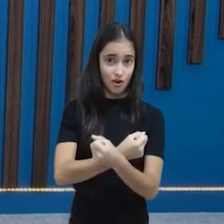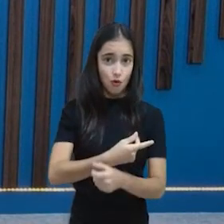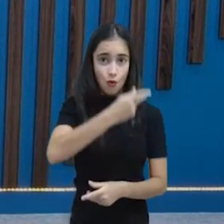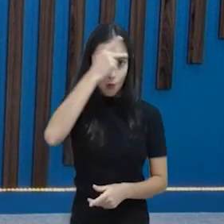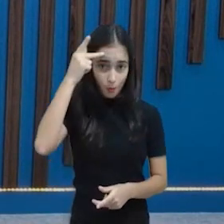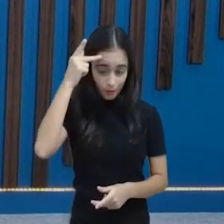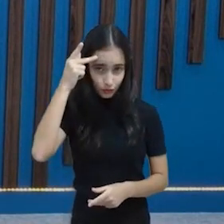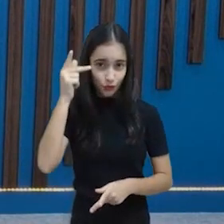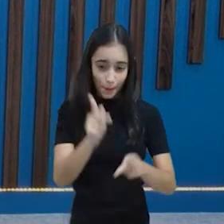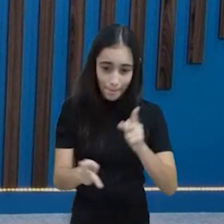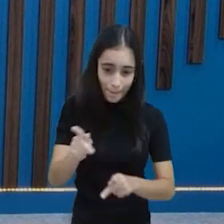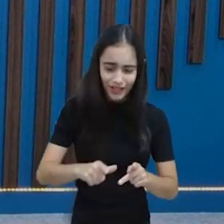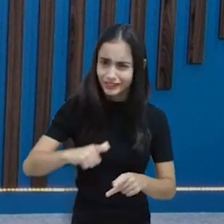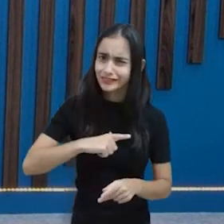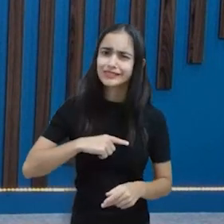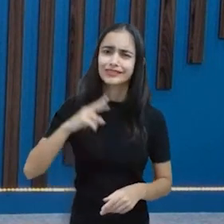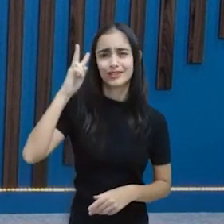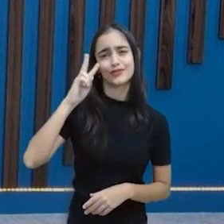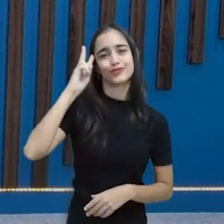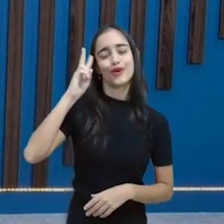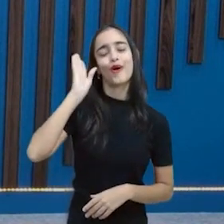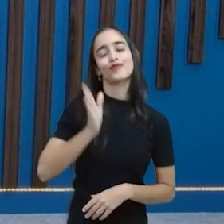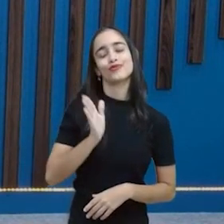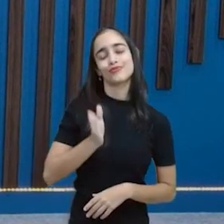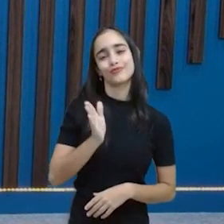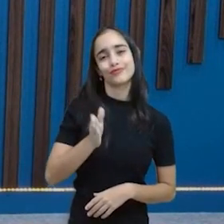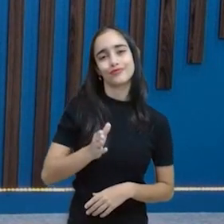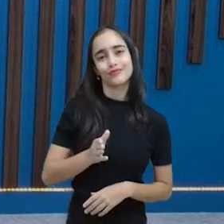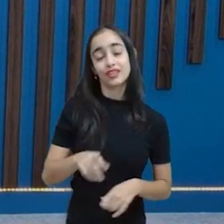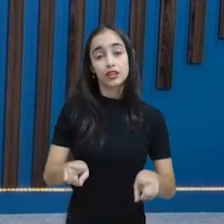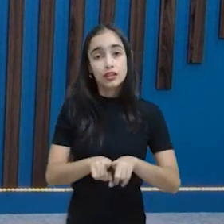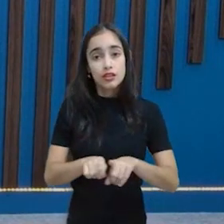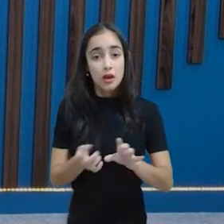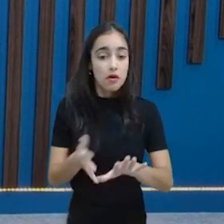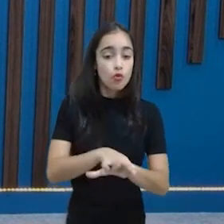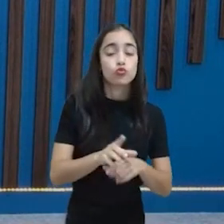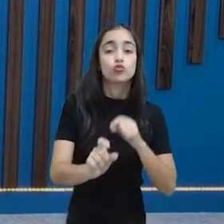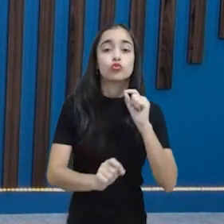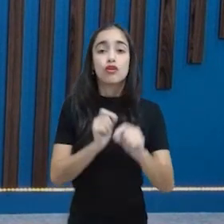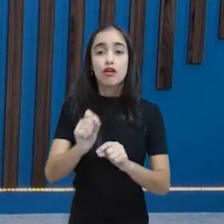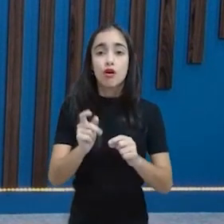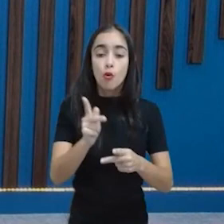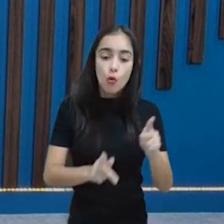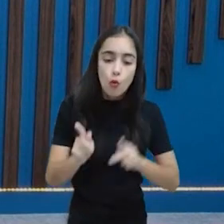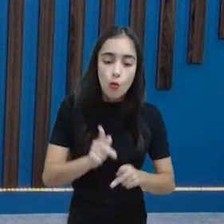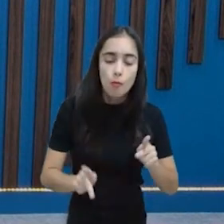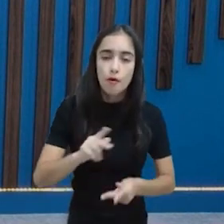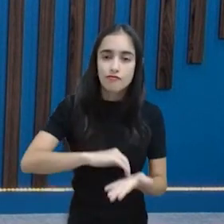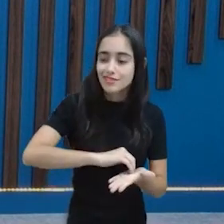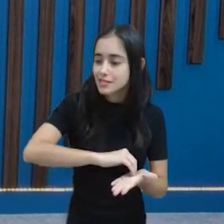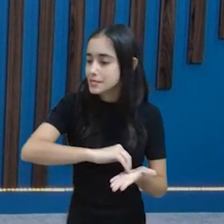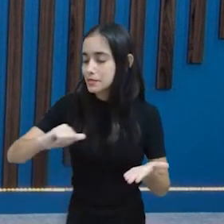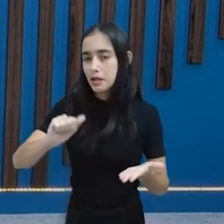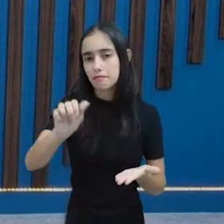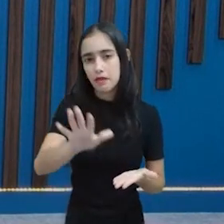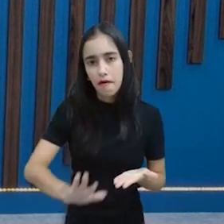tinham história, né? Então, inclusive, muitos desses povos que foram arrancados, tirados da